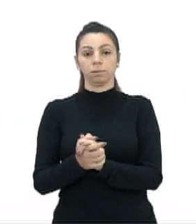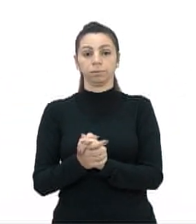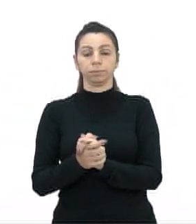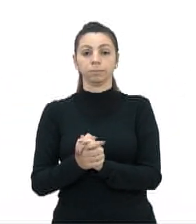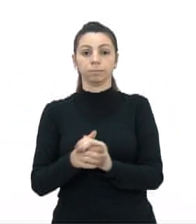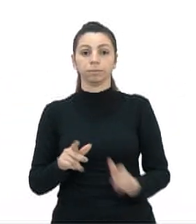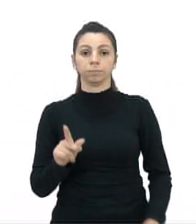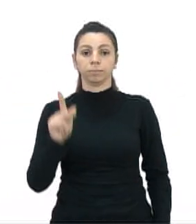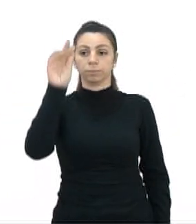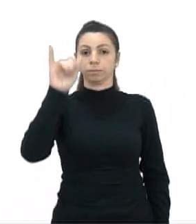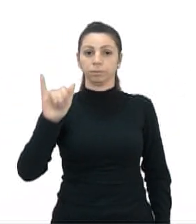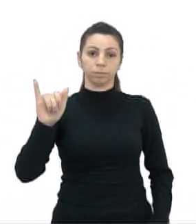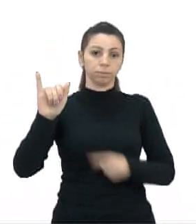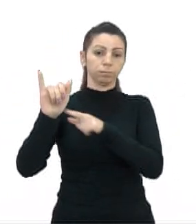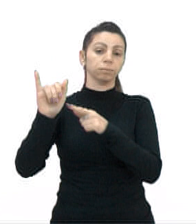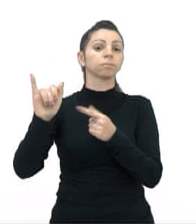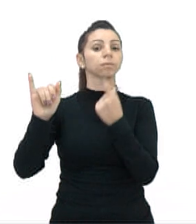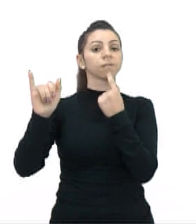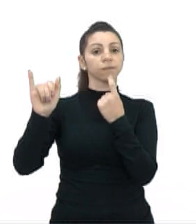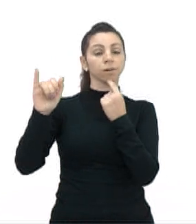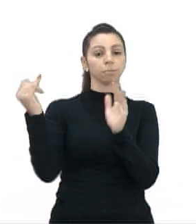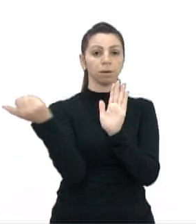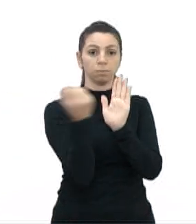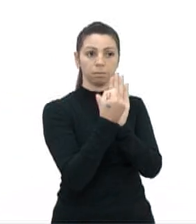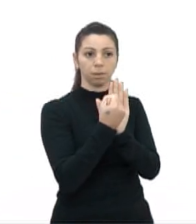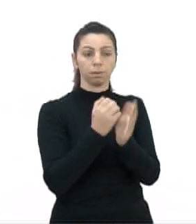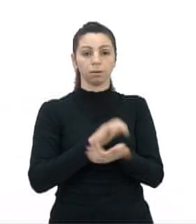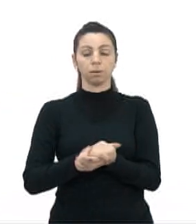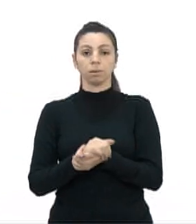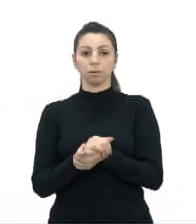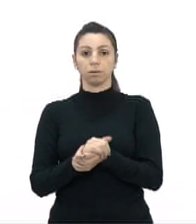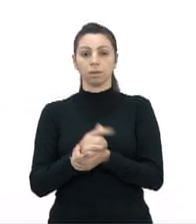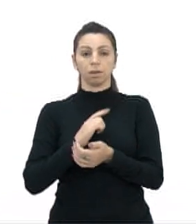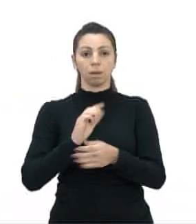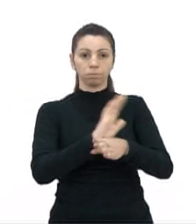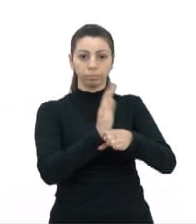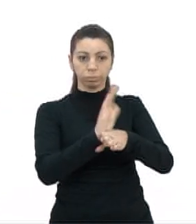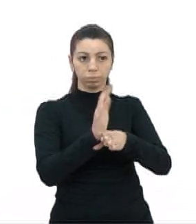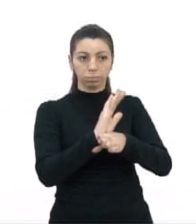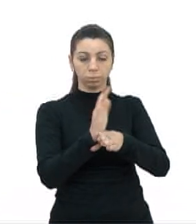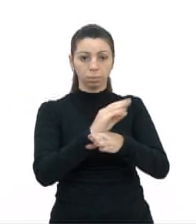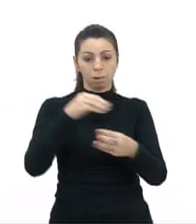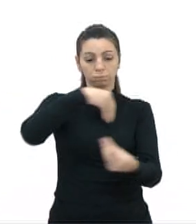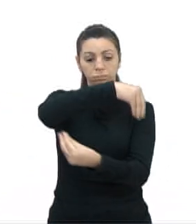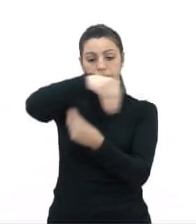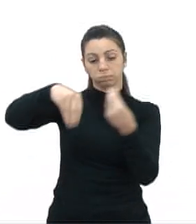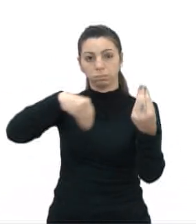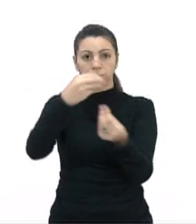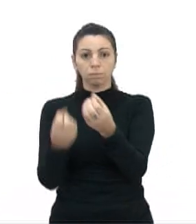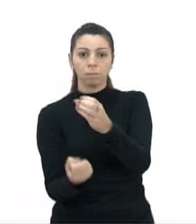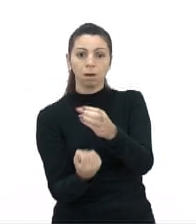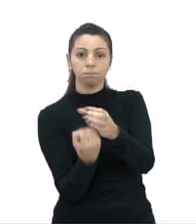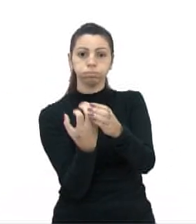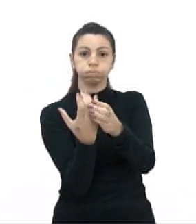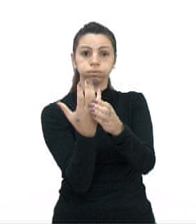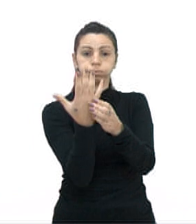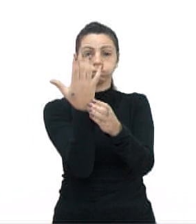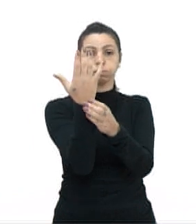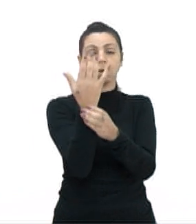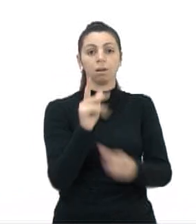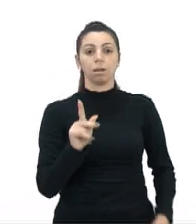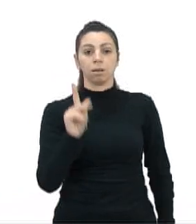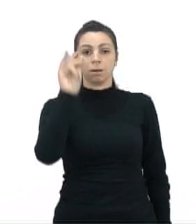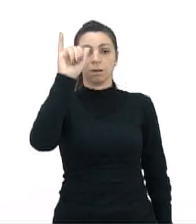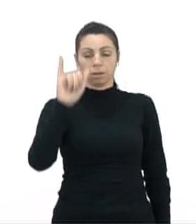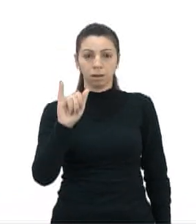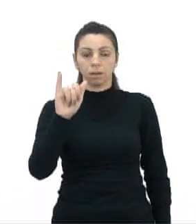substância aqui que está marcada em vermelho. O que a gente está vendo aqui nesse videozinho, na verdade, é a união do iodeto de potássio com água oxigenada,